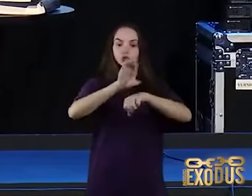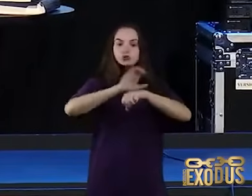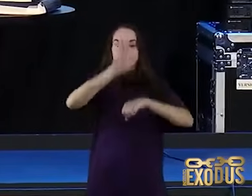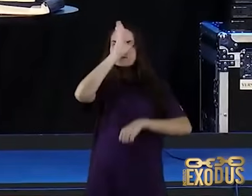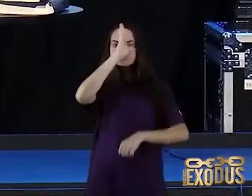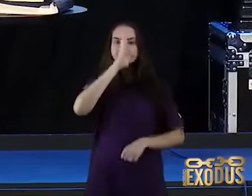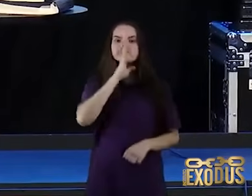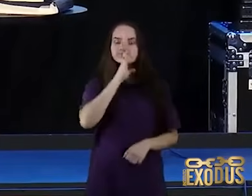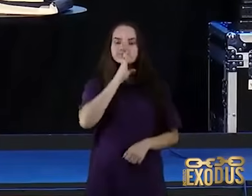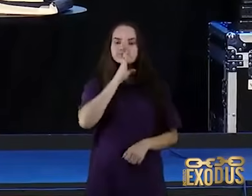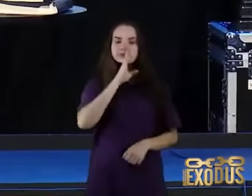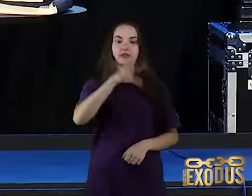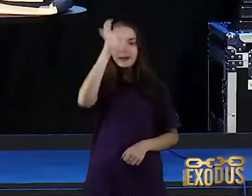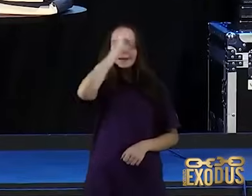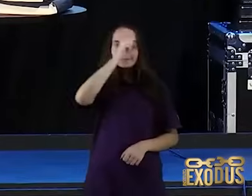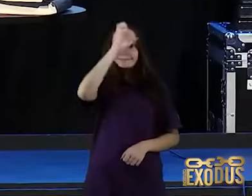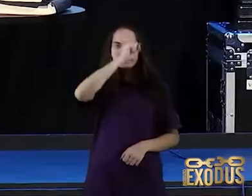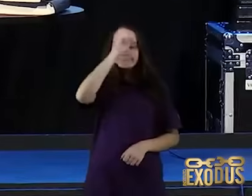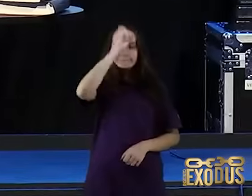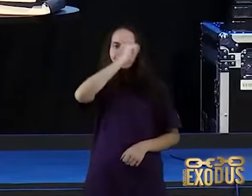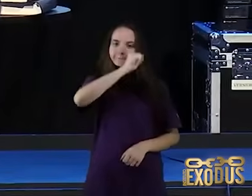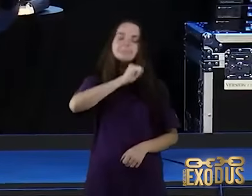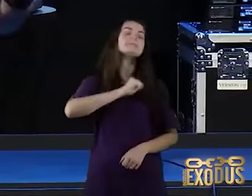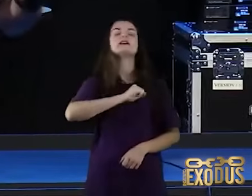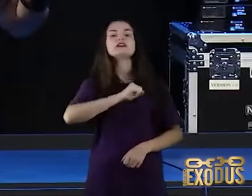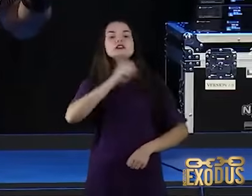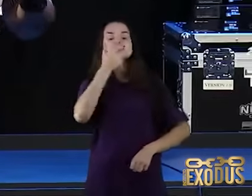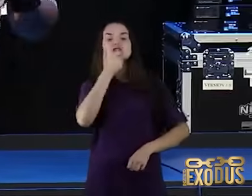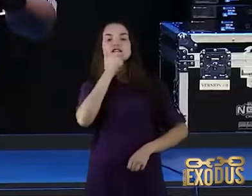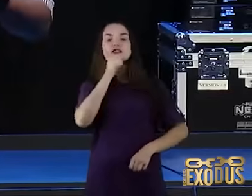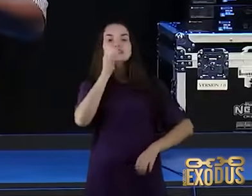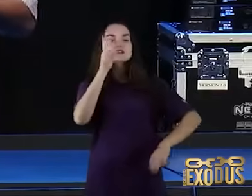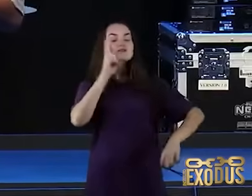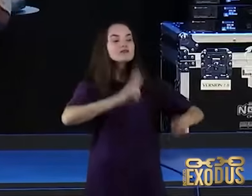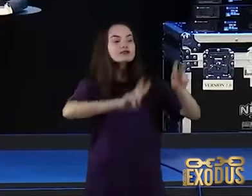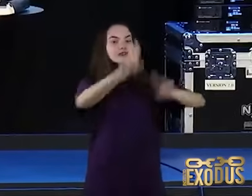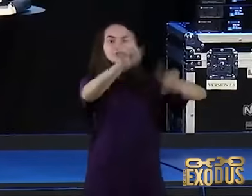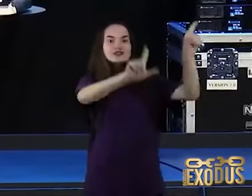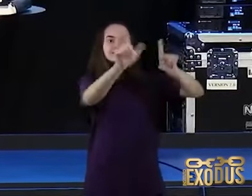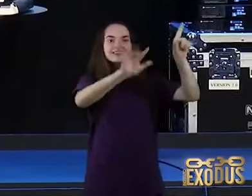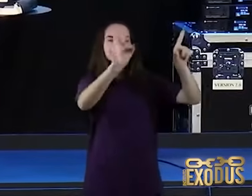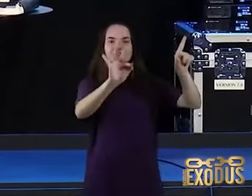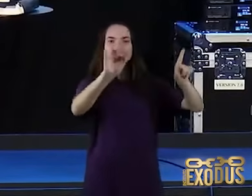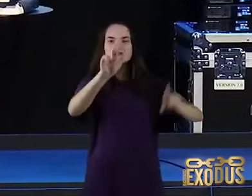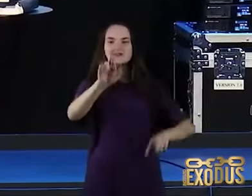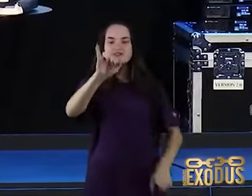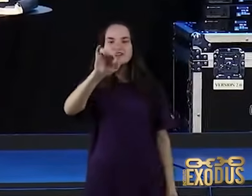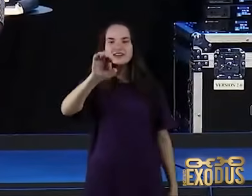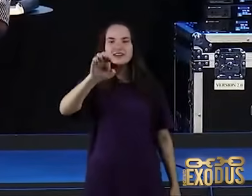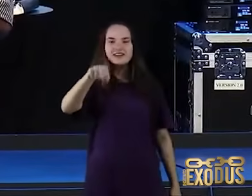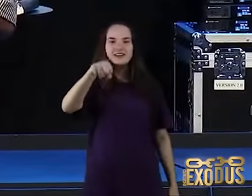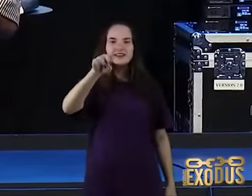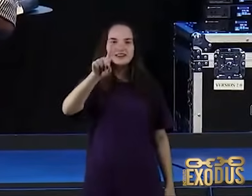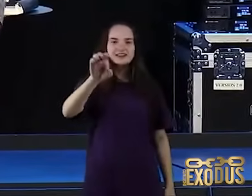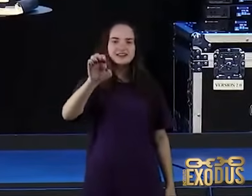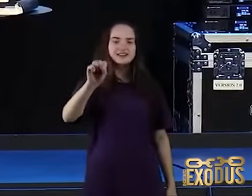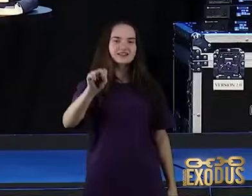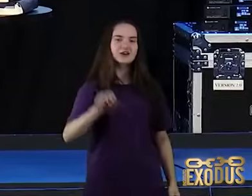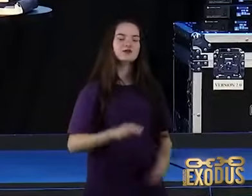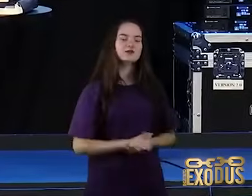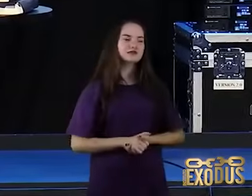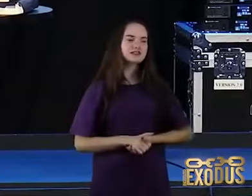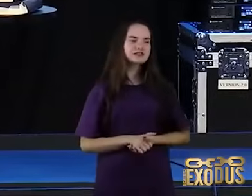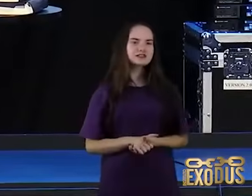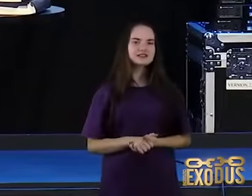sabia que tem gente que aprende em inglês vendo série de de TV da Netflix Friends aprende inglês